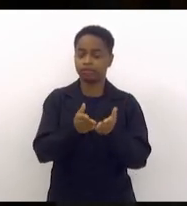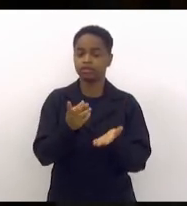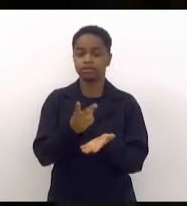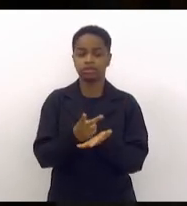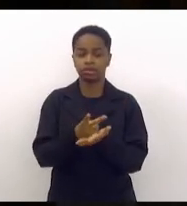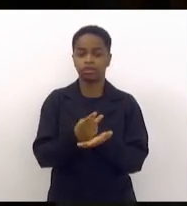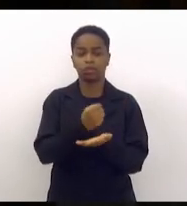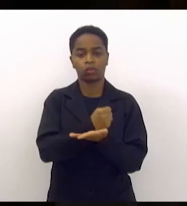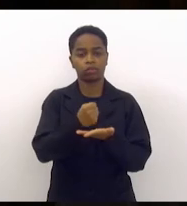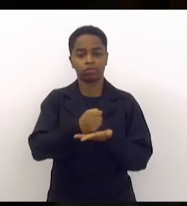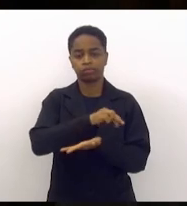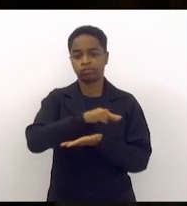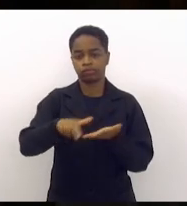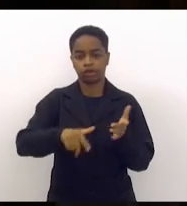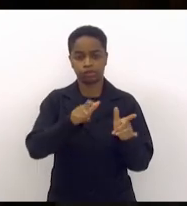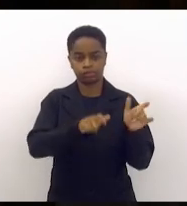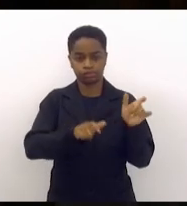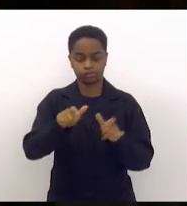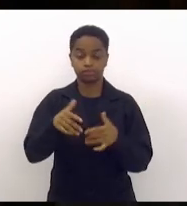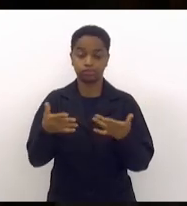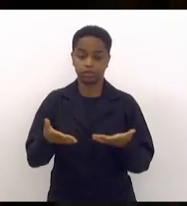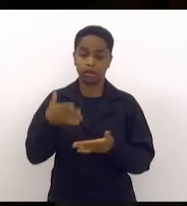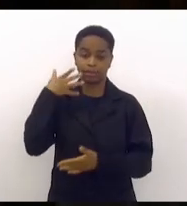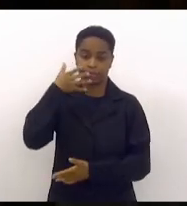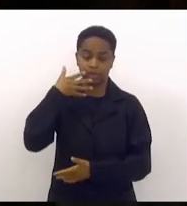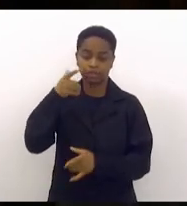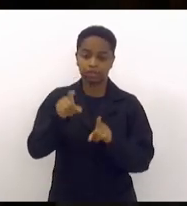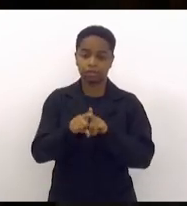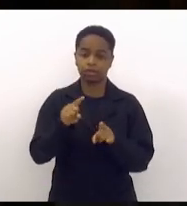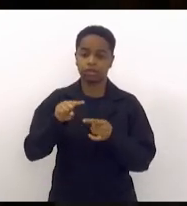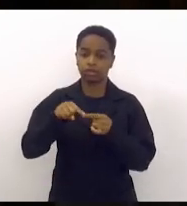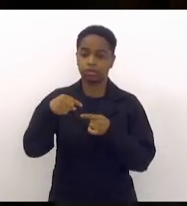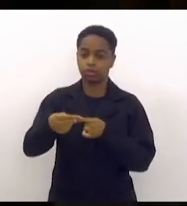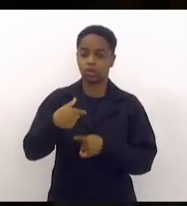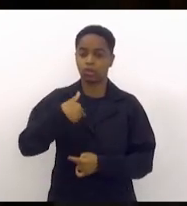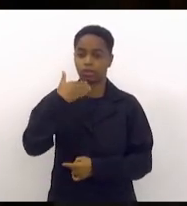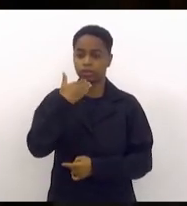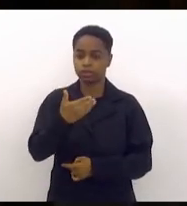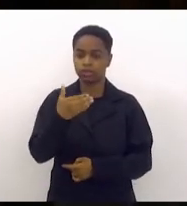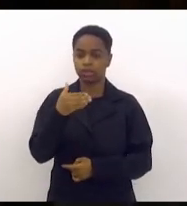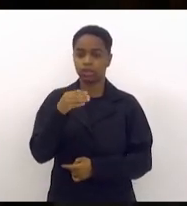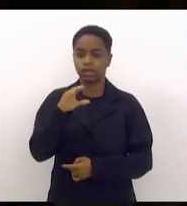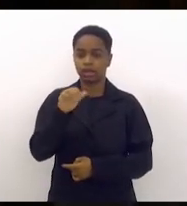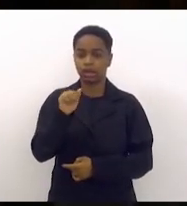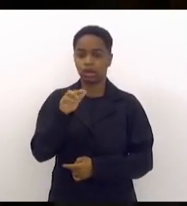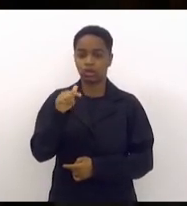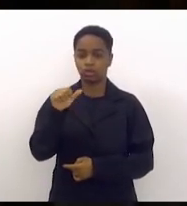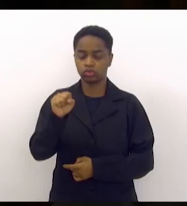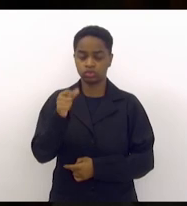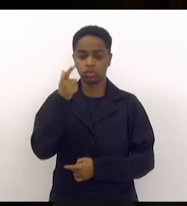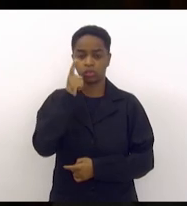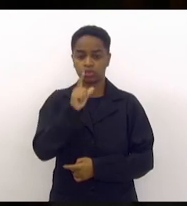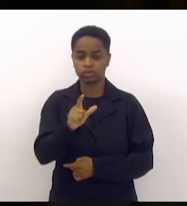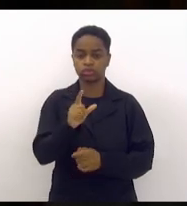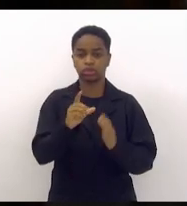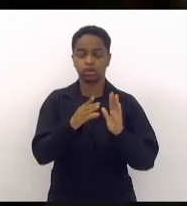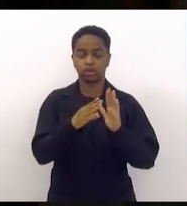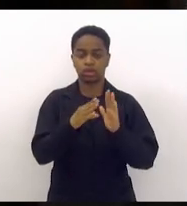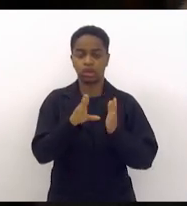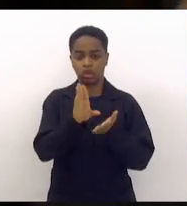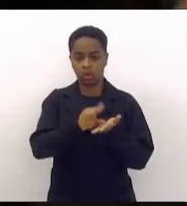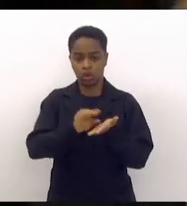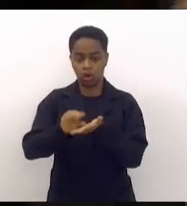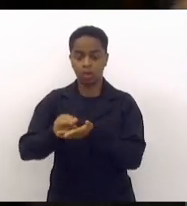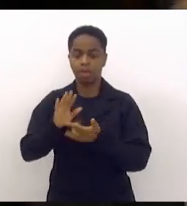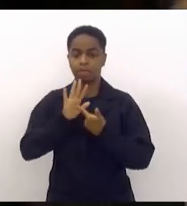empregadora nessa palestra que depois até eu vou pedir aqui ao Carlos Takashi para para conseguir uma cópia dela ele mostra Inclusive